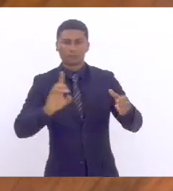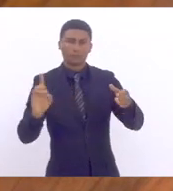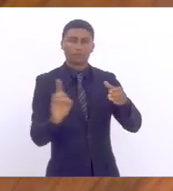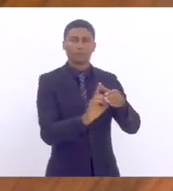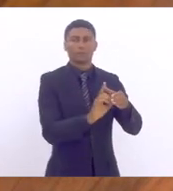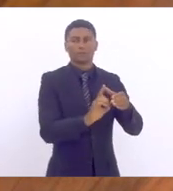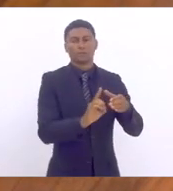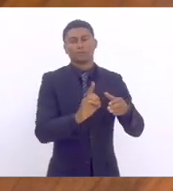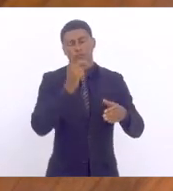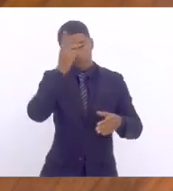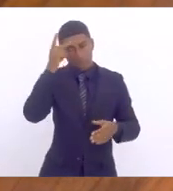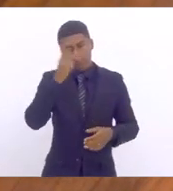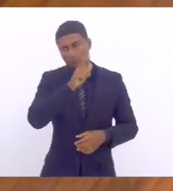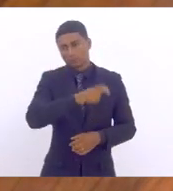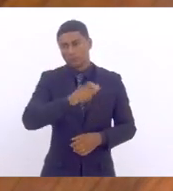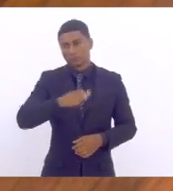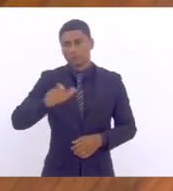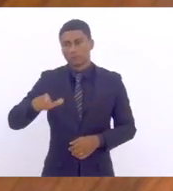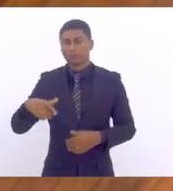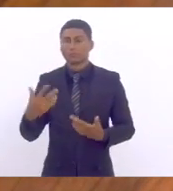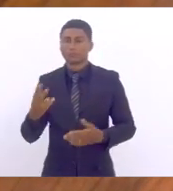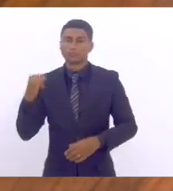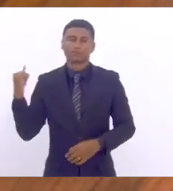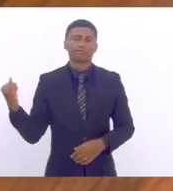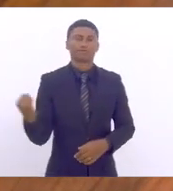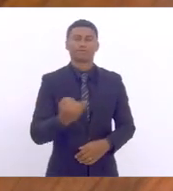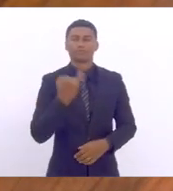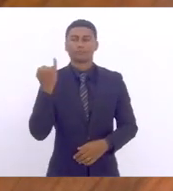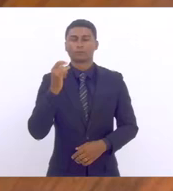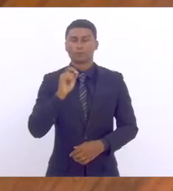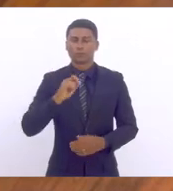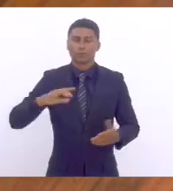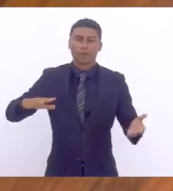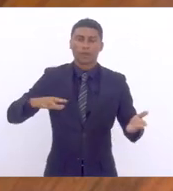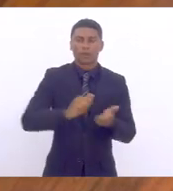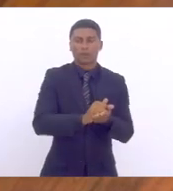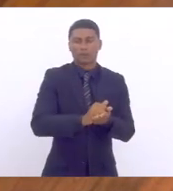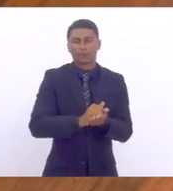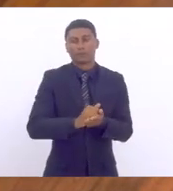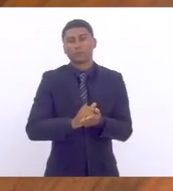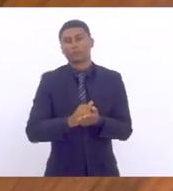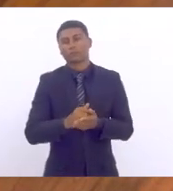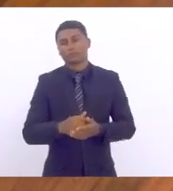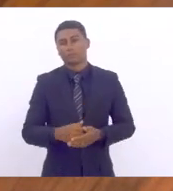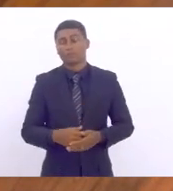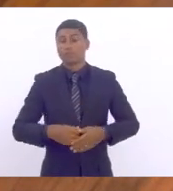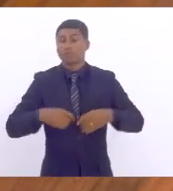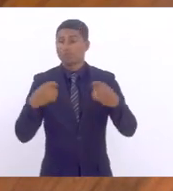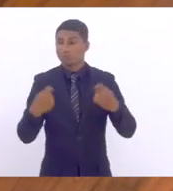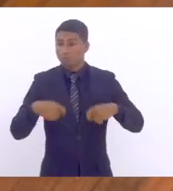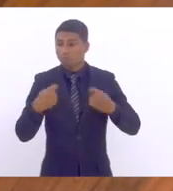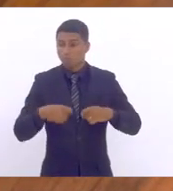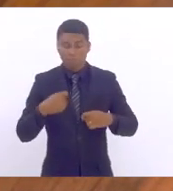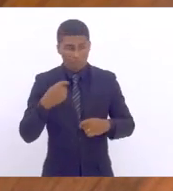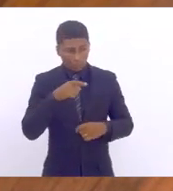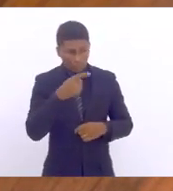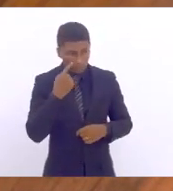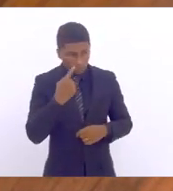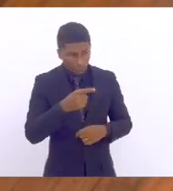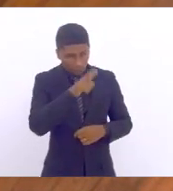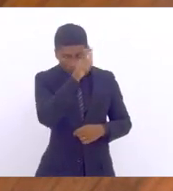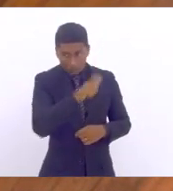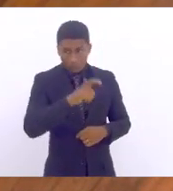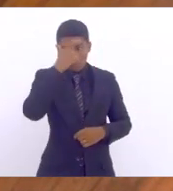isso, e aí a importância do cadastro, ela vai ter que ser capaz de identificar o